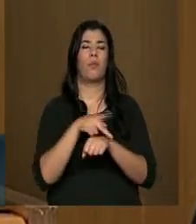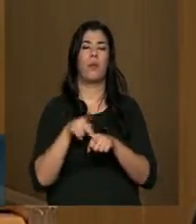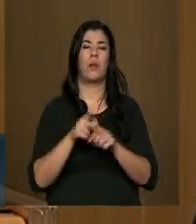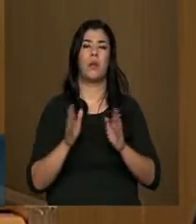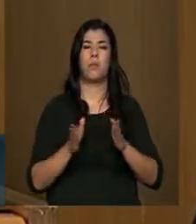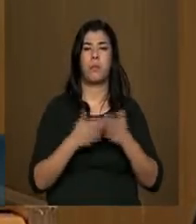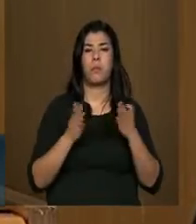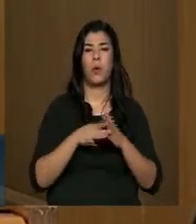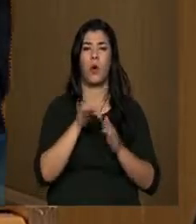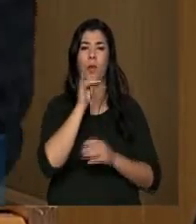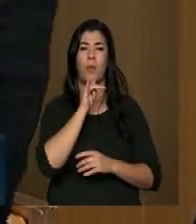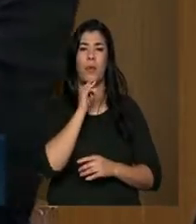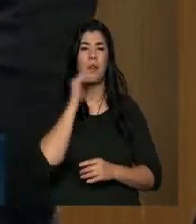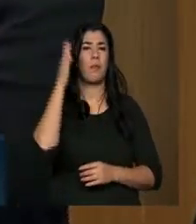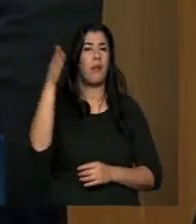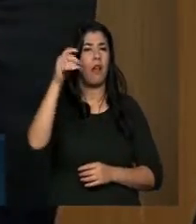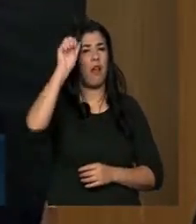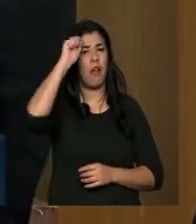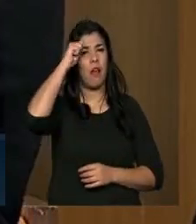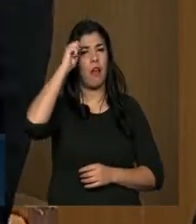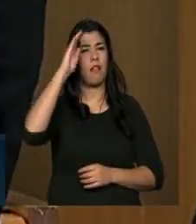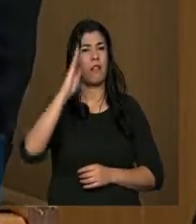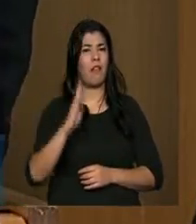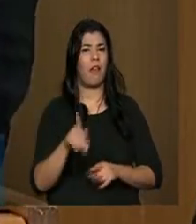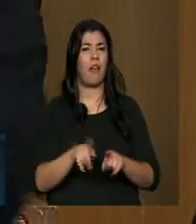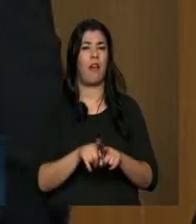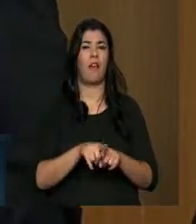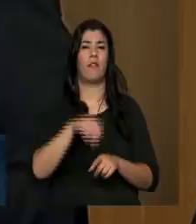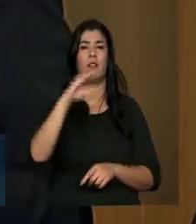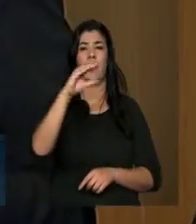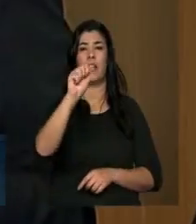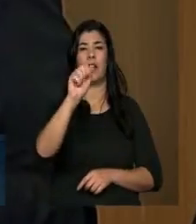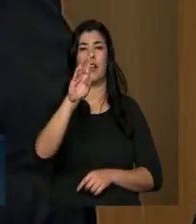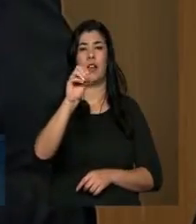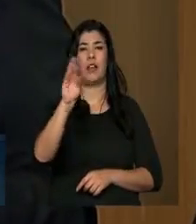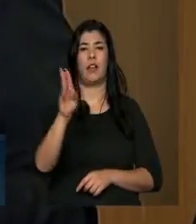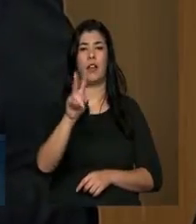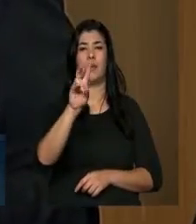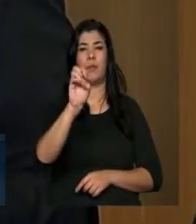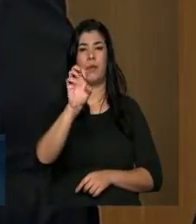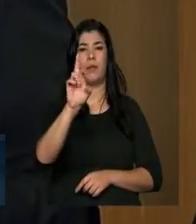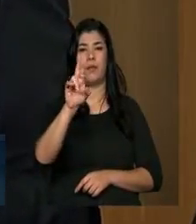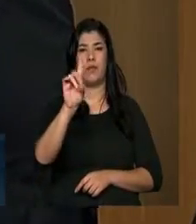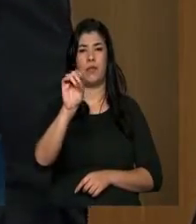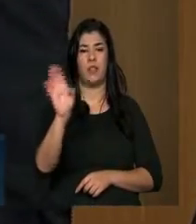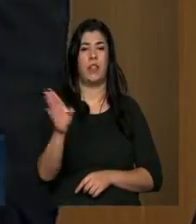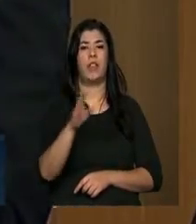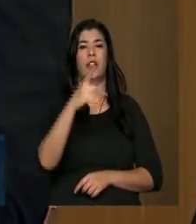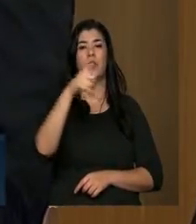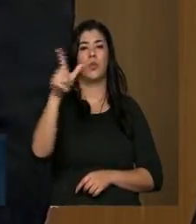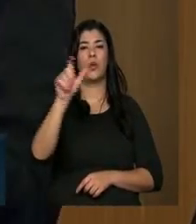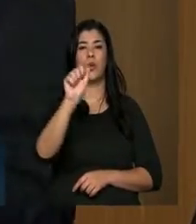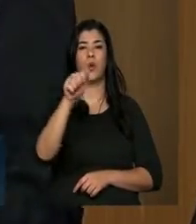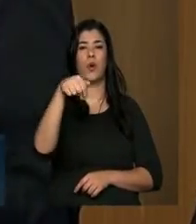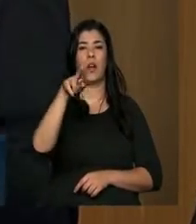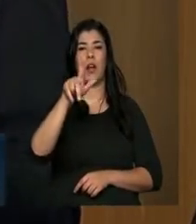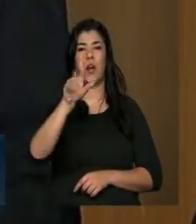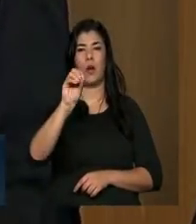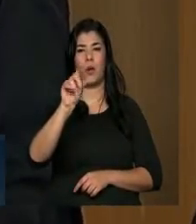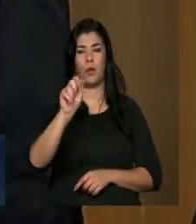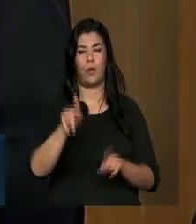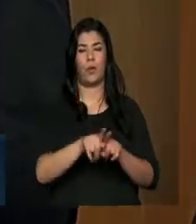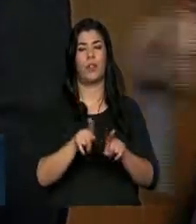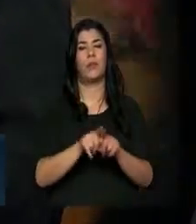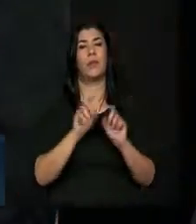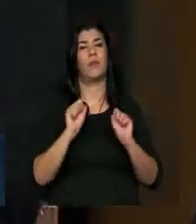como os países africanos, Cabo Verde, Angola, Moçambique, passem a ter bancos de leite. Então, é essa contribuição